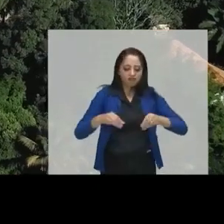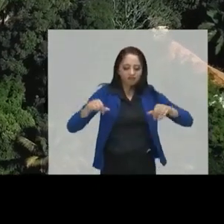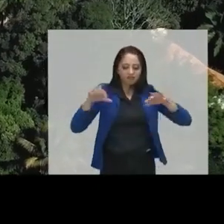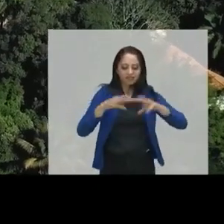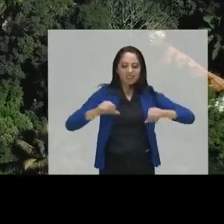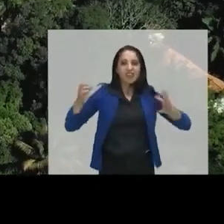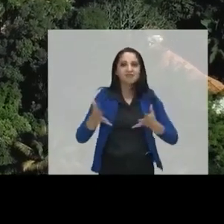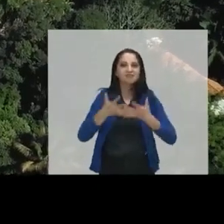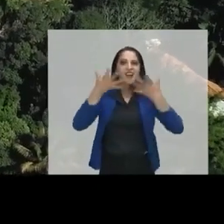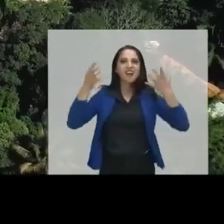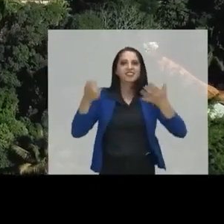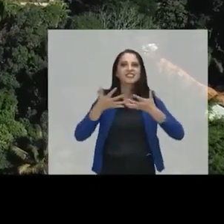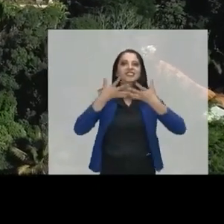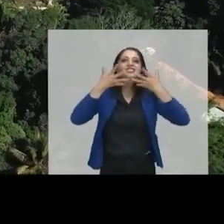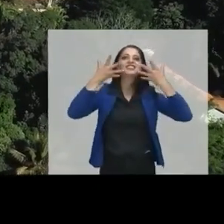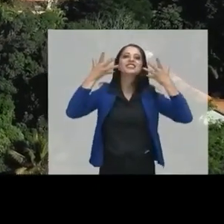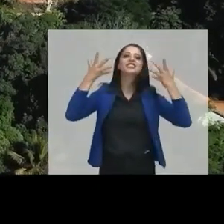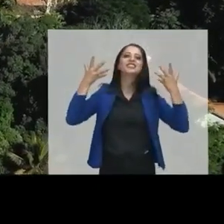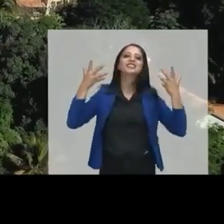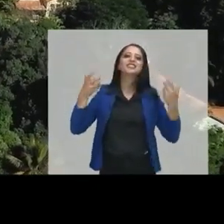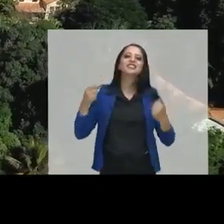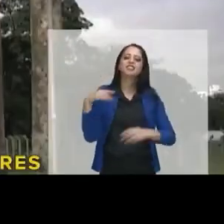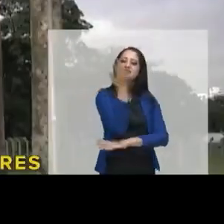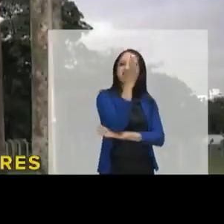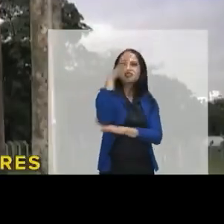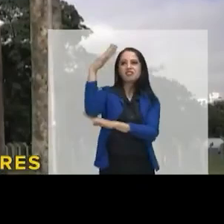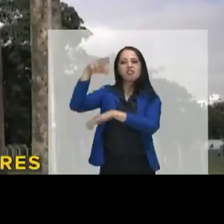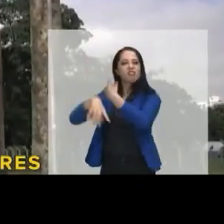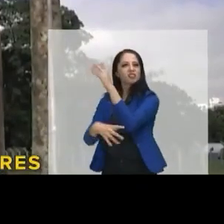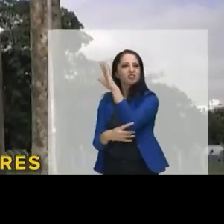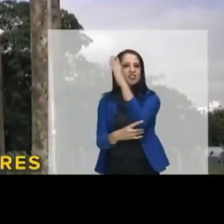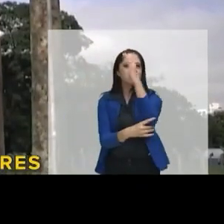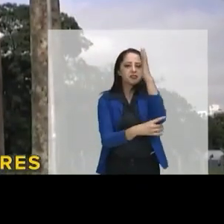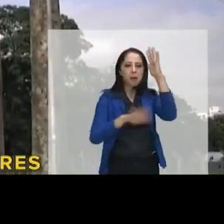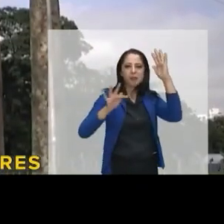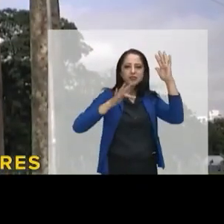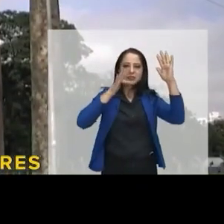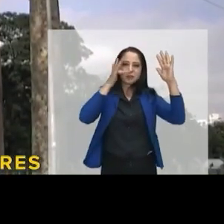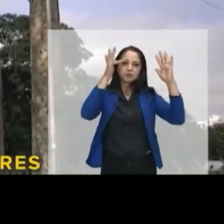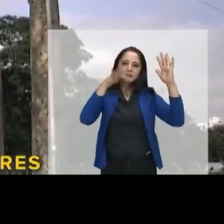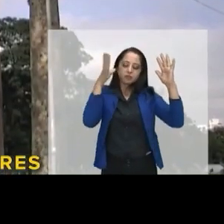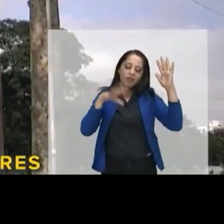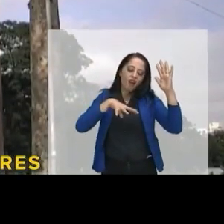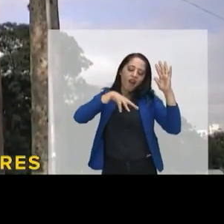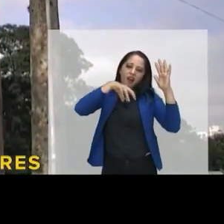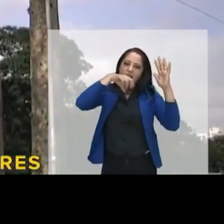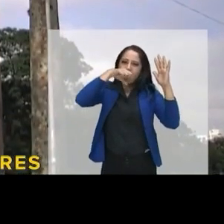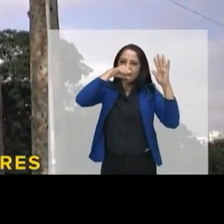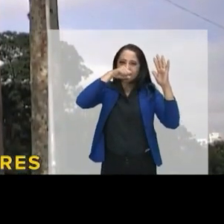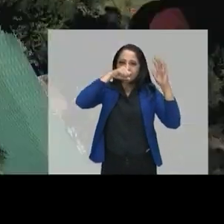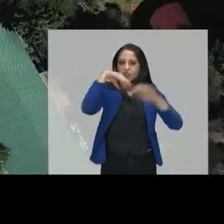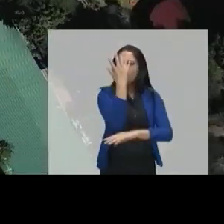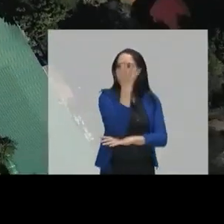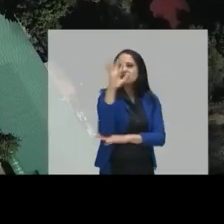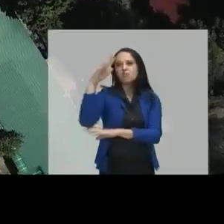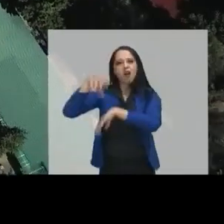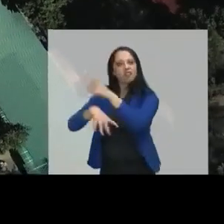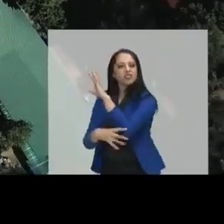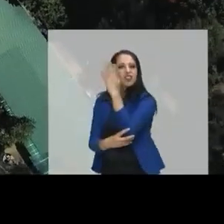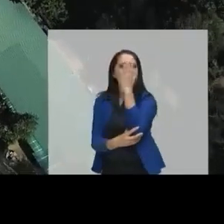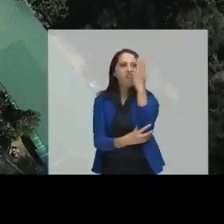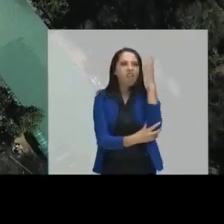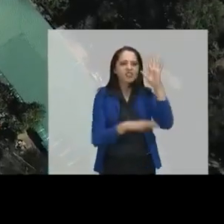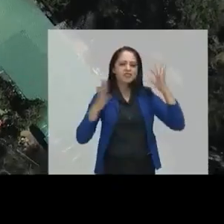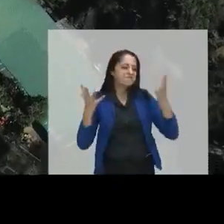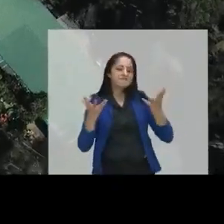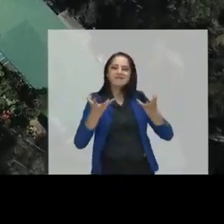a terra mais grida teus sonhos L SOS tem mais flores nossos